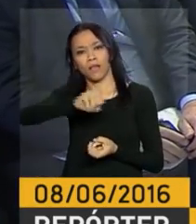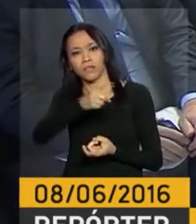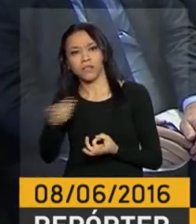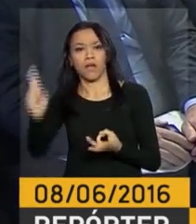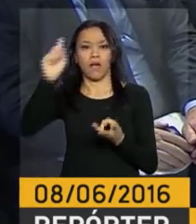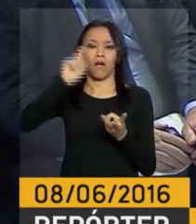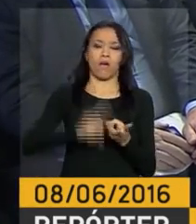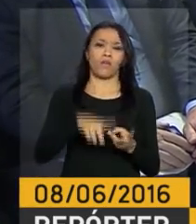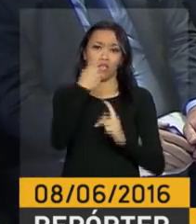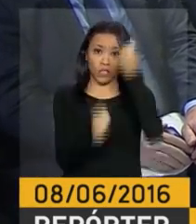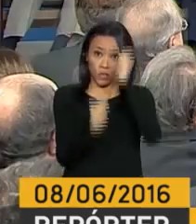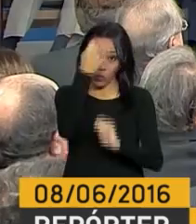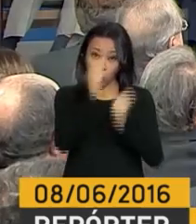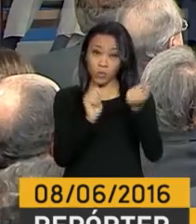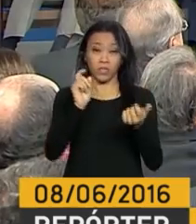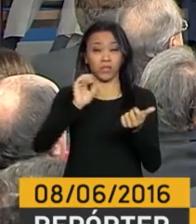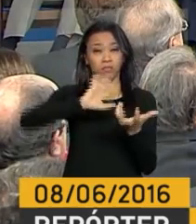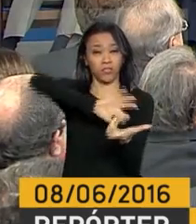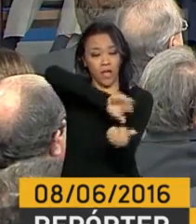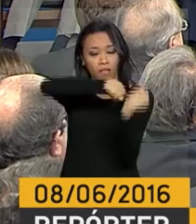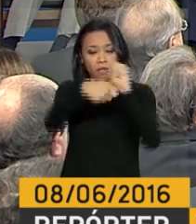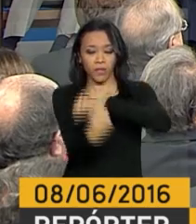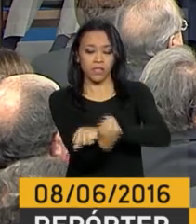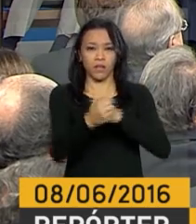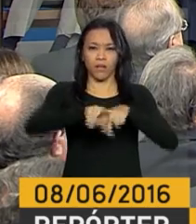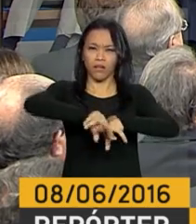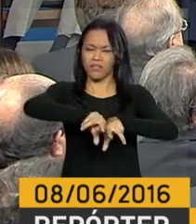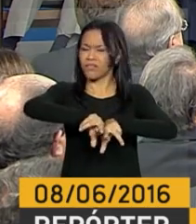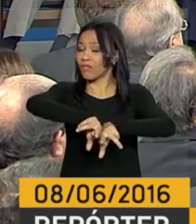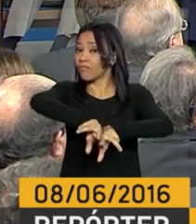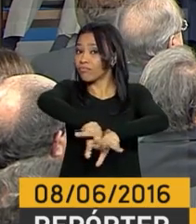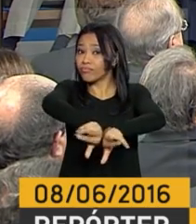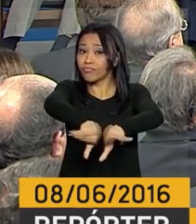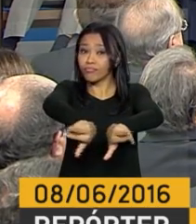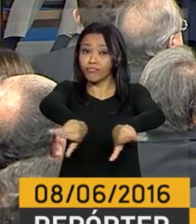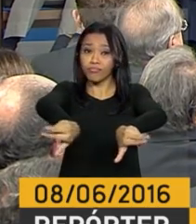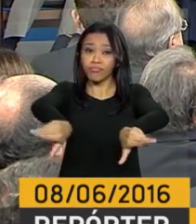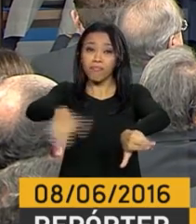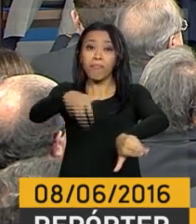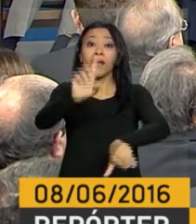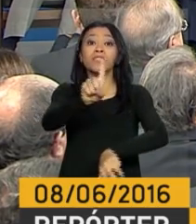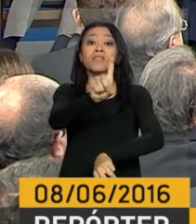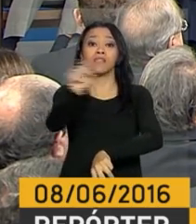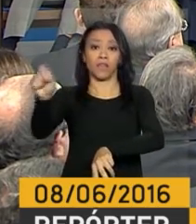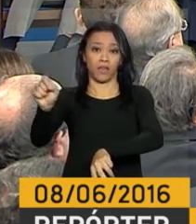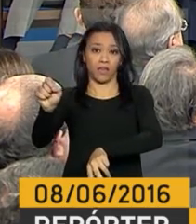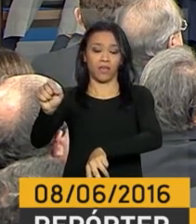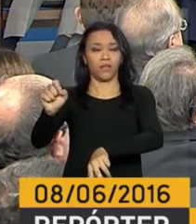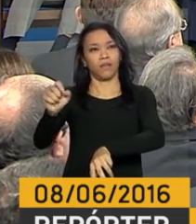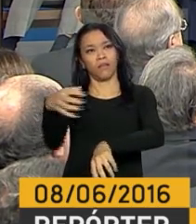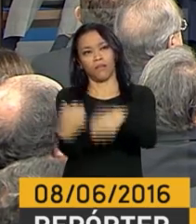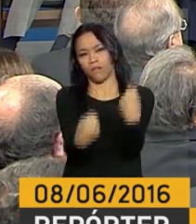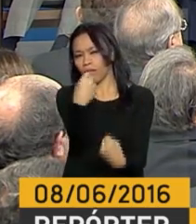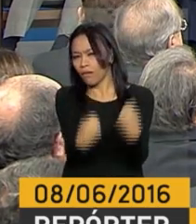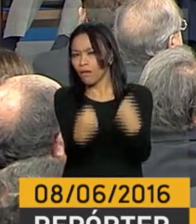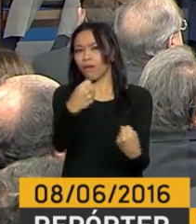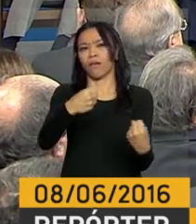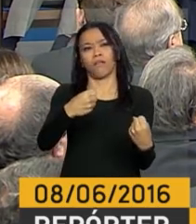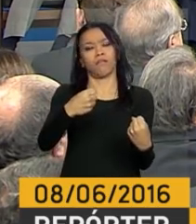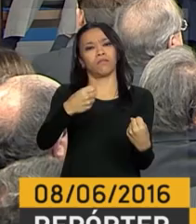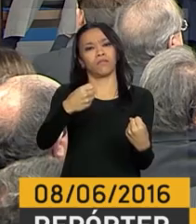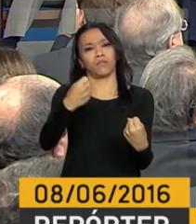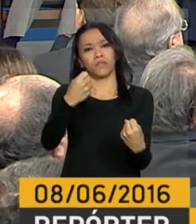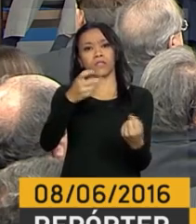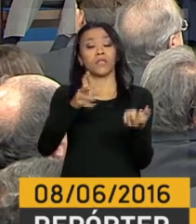da transformação são quase 100 setores da indústria da transformação automóveis